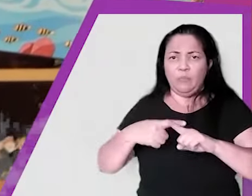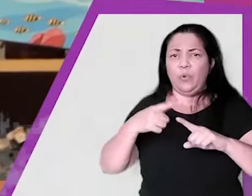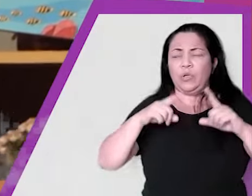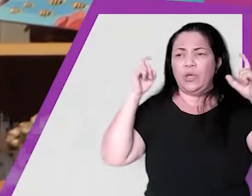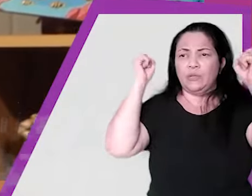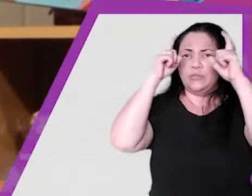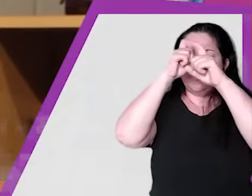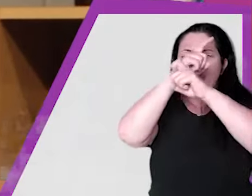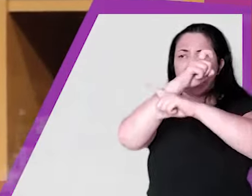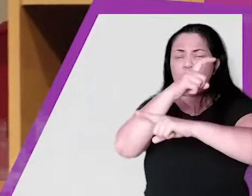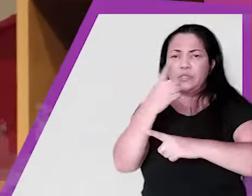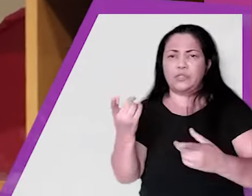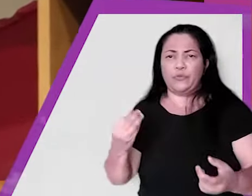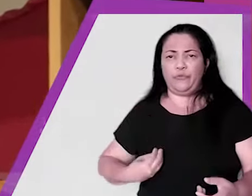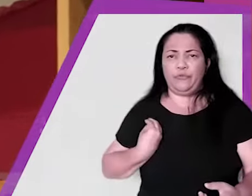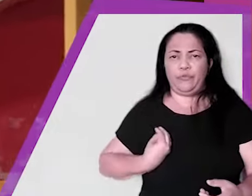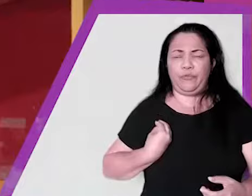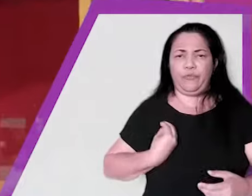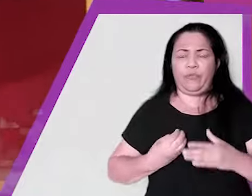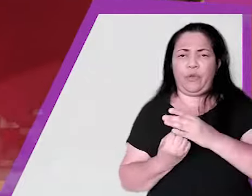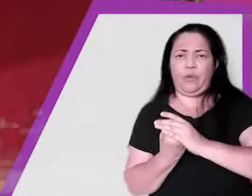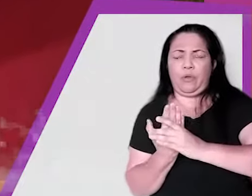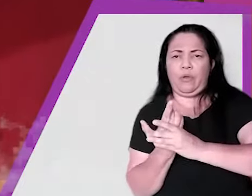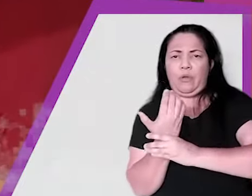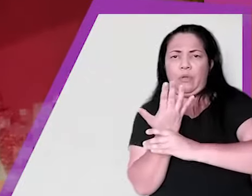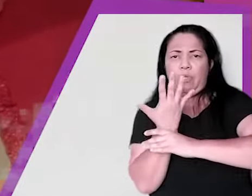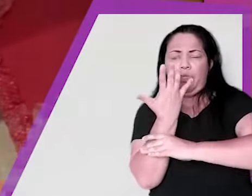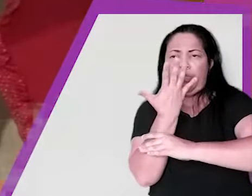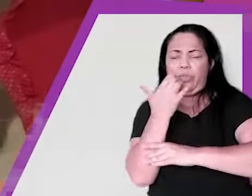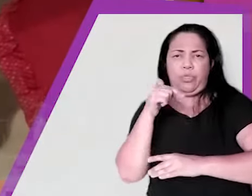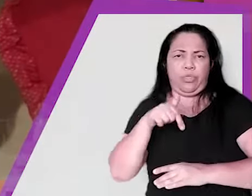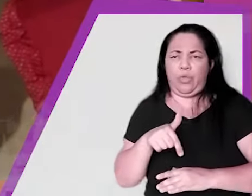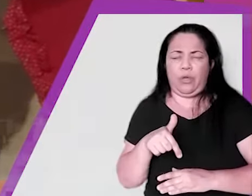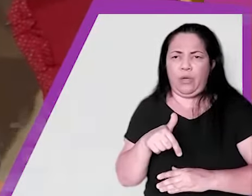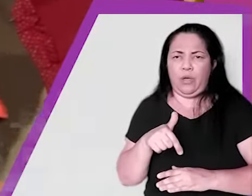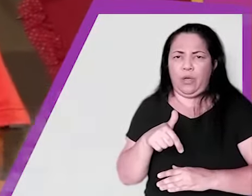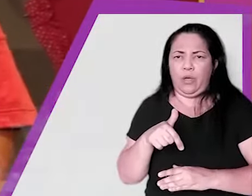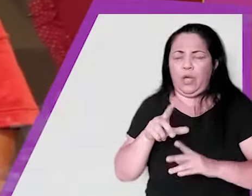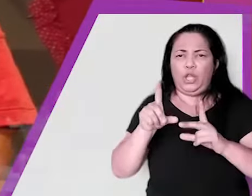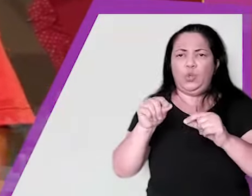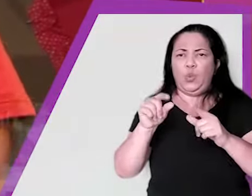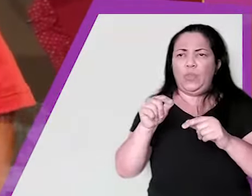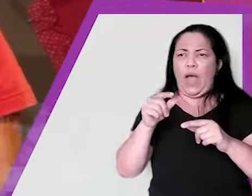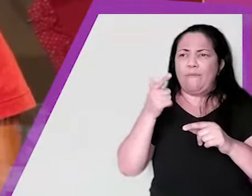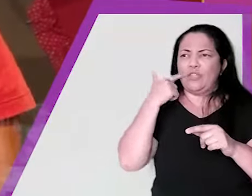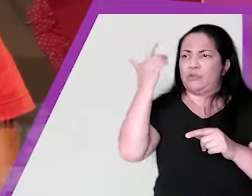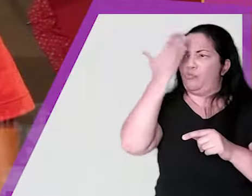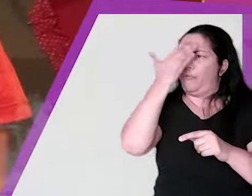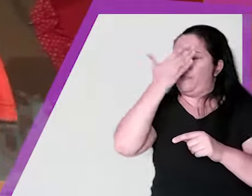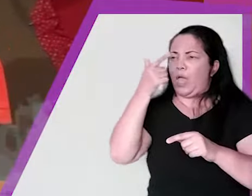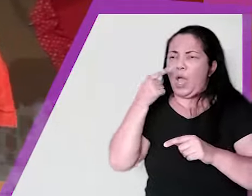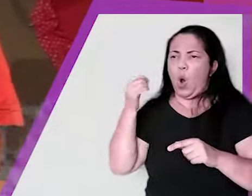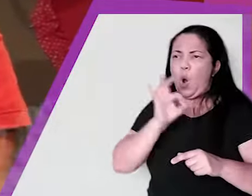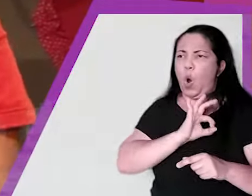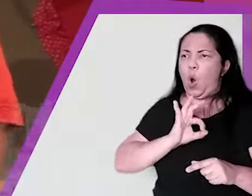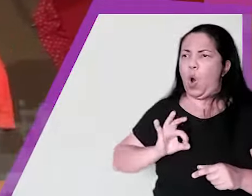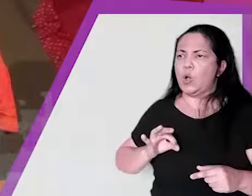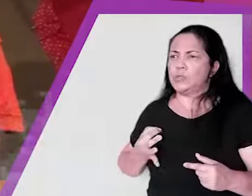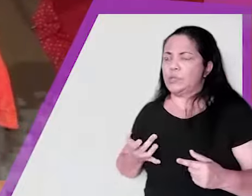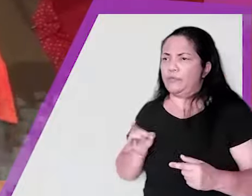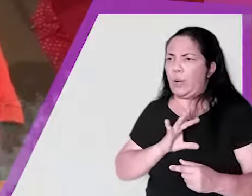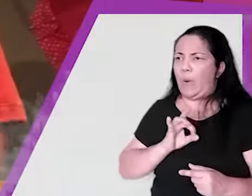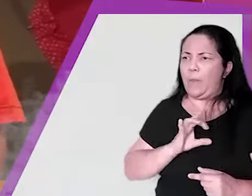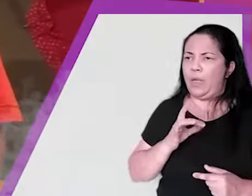muito denso, está muito alto, está difícil, porque se for muito alto, eu não vejo meu predador. Então, não dá para eu ficar aqui esperando ser